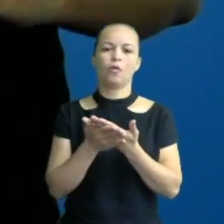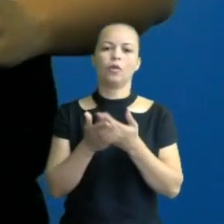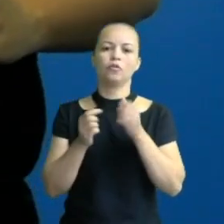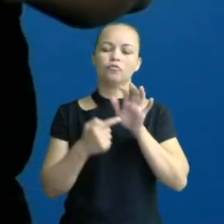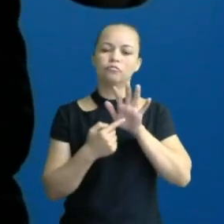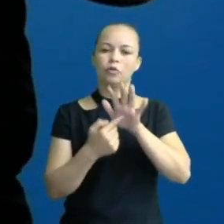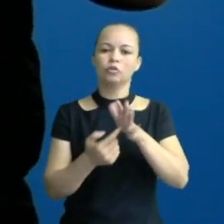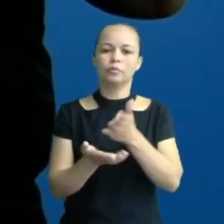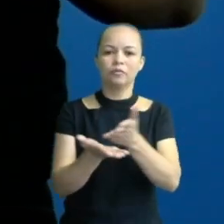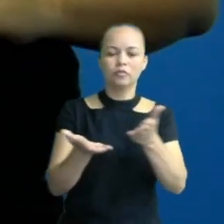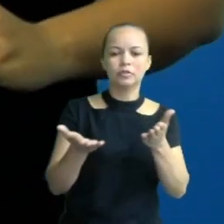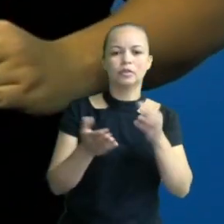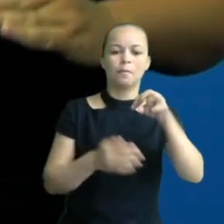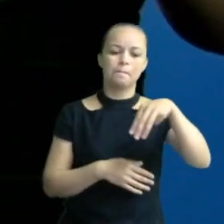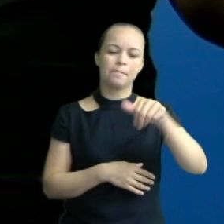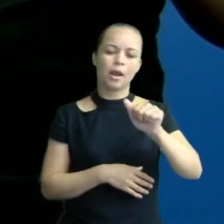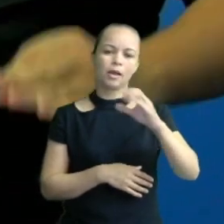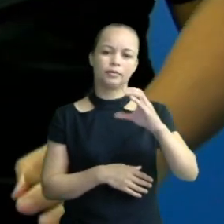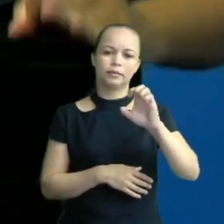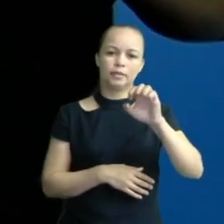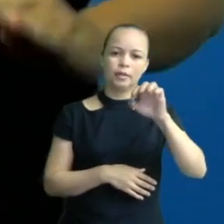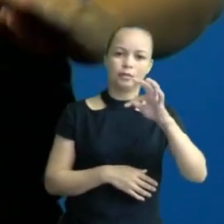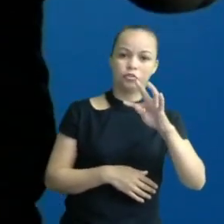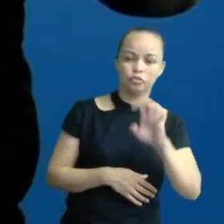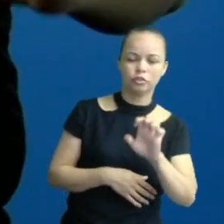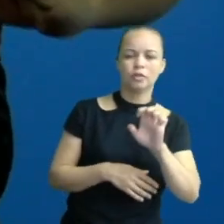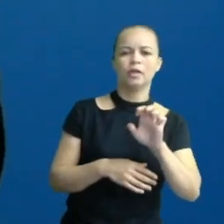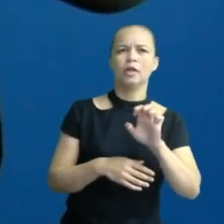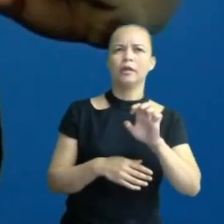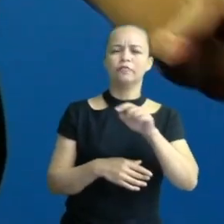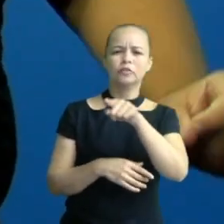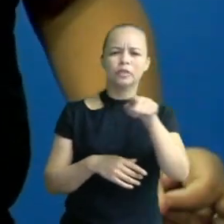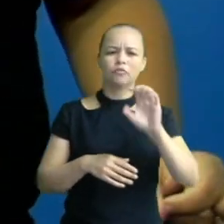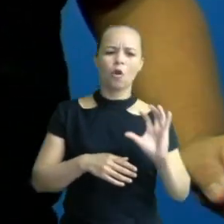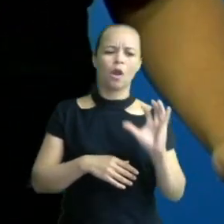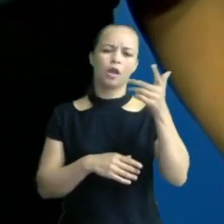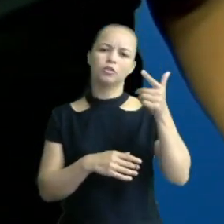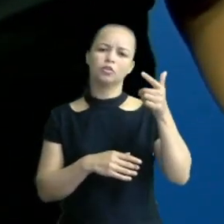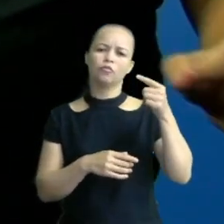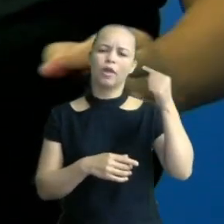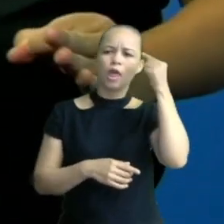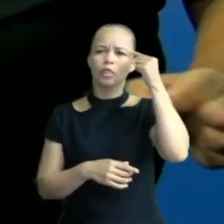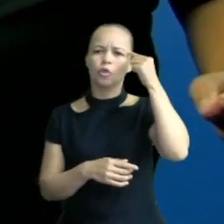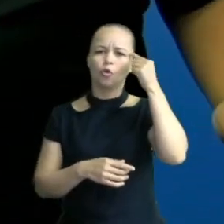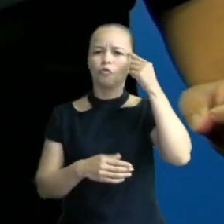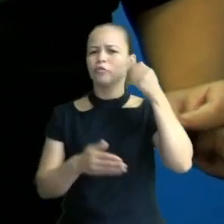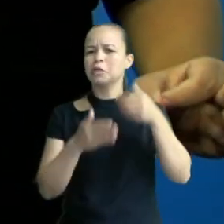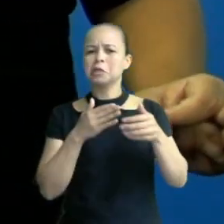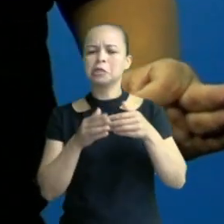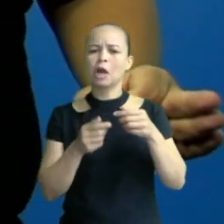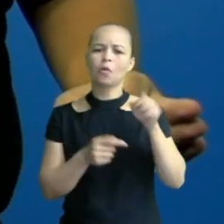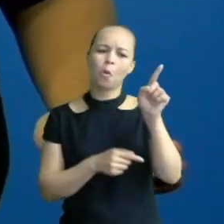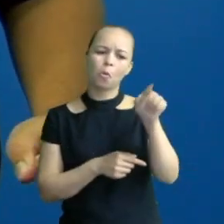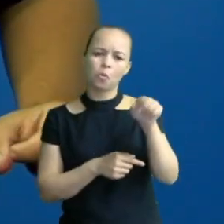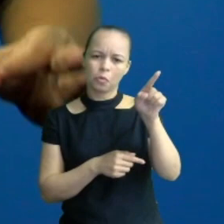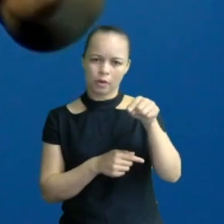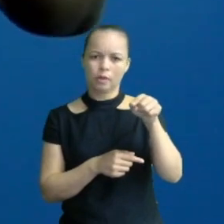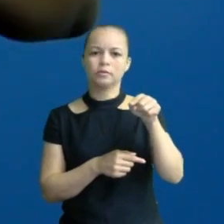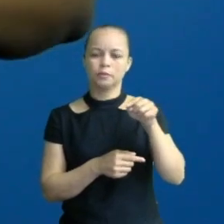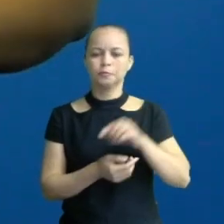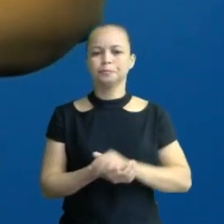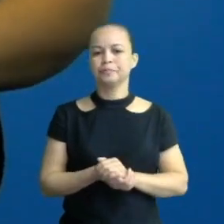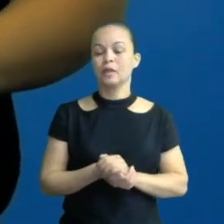que vocês vão conseguir resolver qualquer dúvida sobre crase. Qualquer dúvida que você tiver sobre